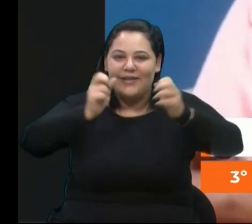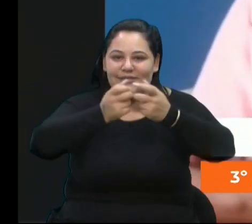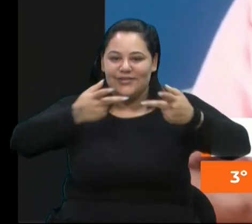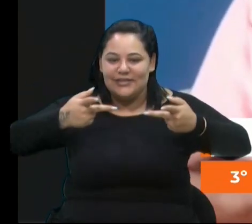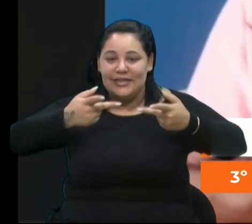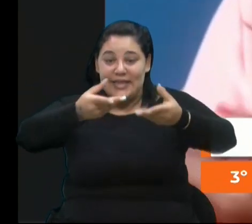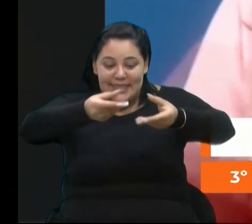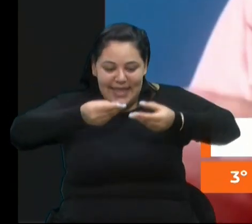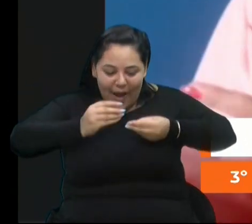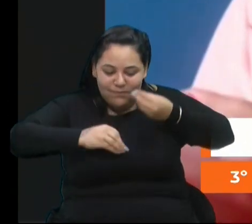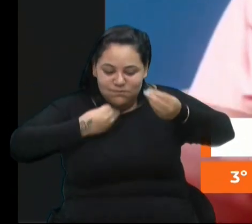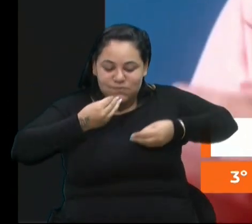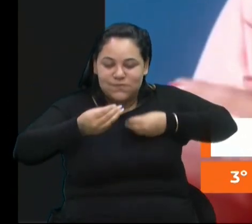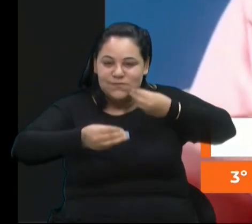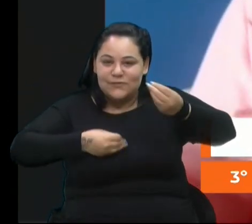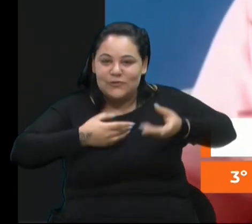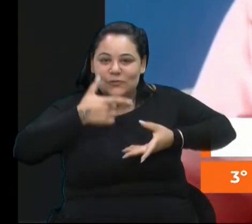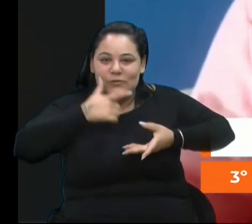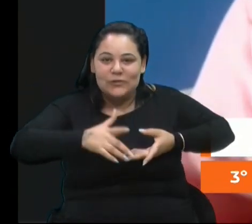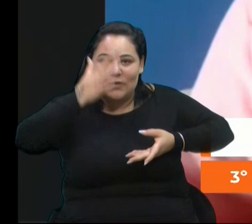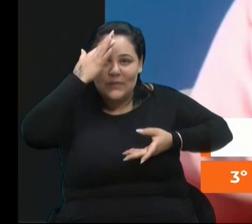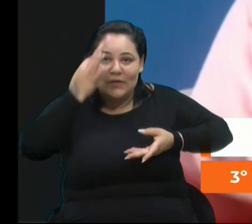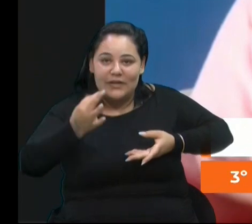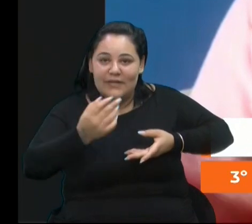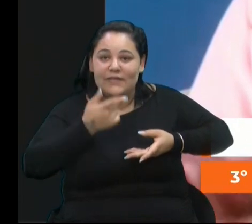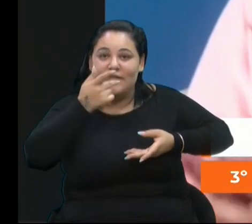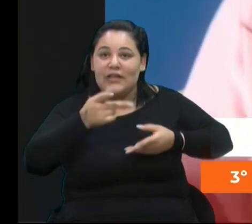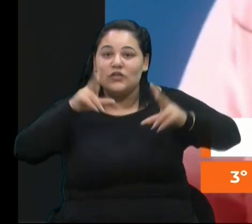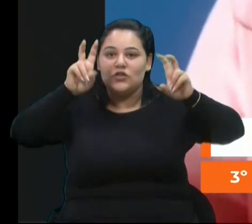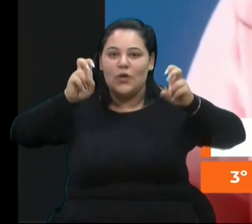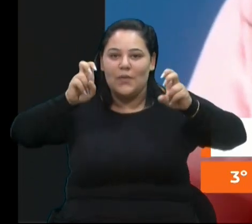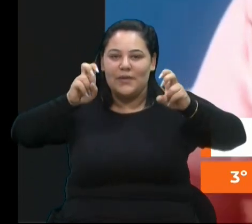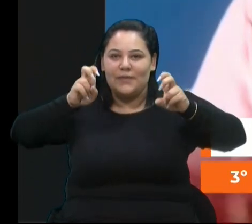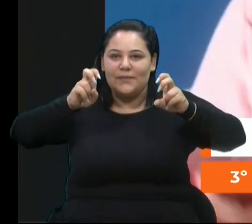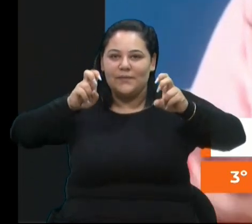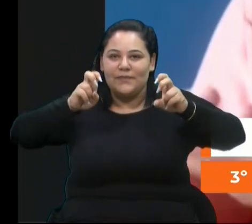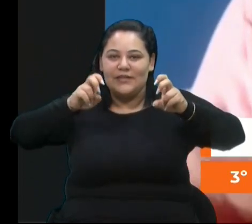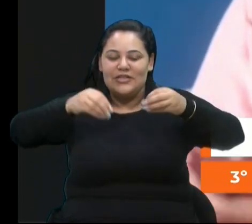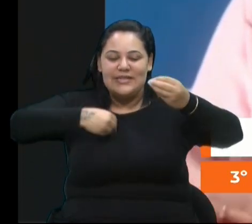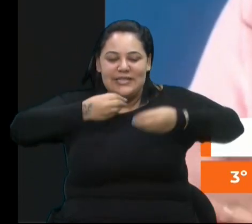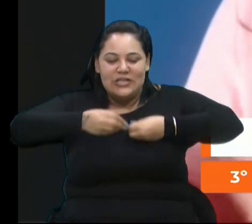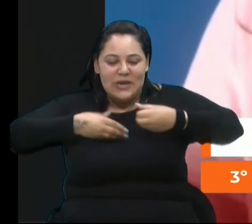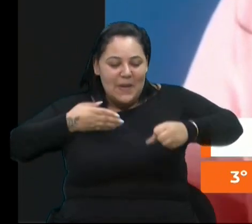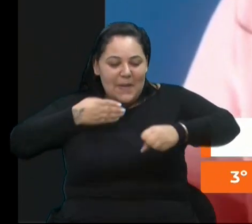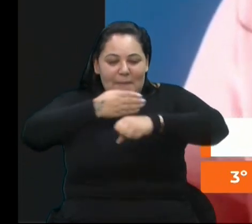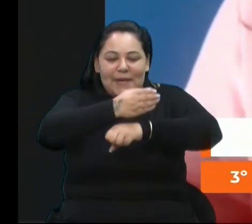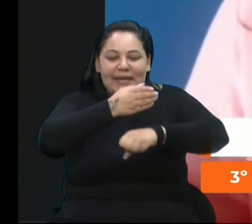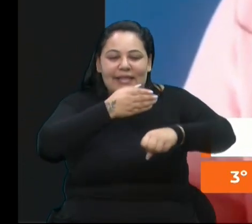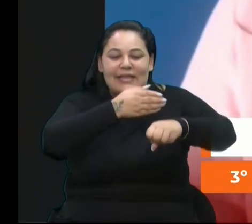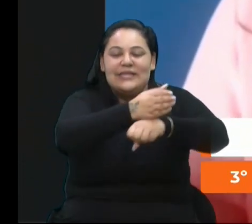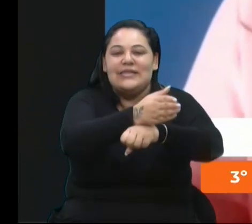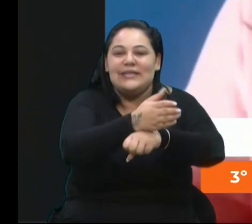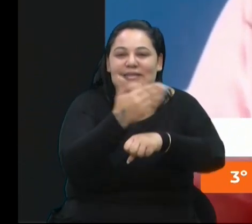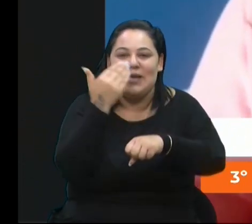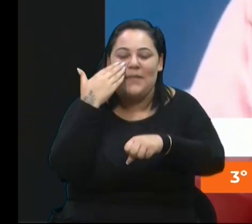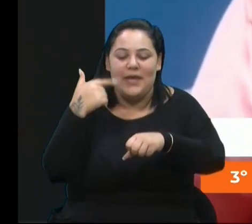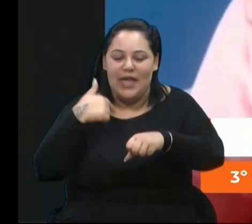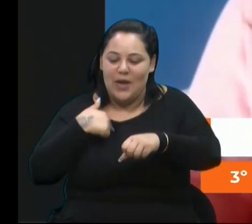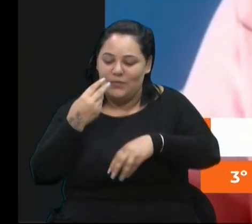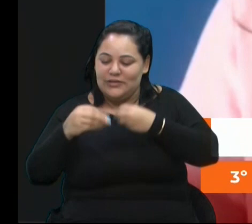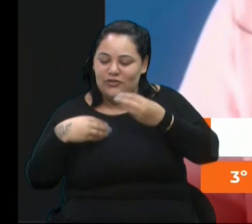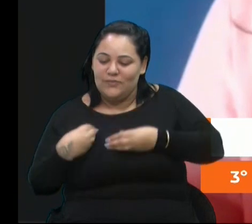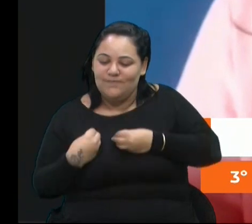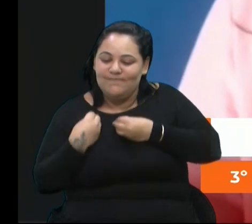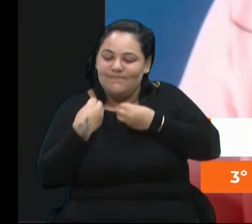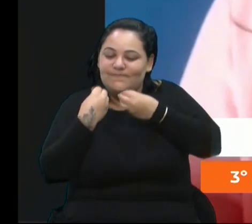essa sensação. Nunca tinha lido tantas mensagens falando sobre essa questão de pertencimento. Parece que a gente está entendendo de uma outra forma. Então, é